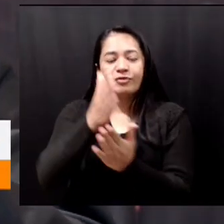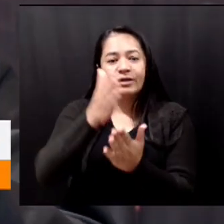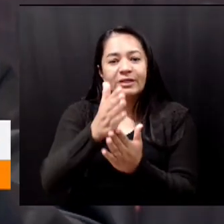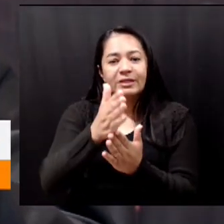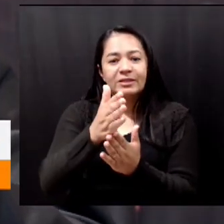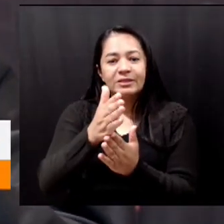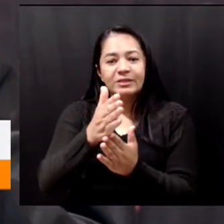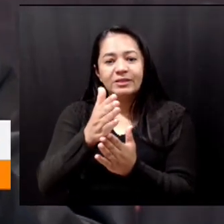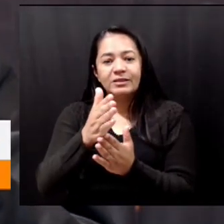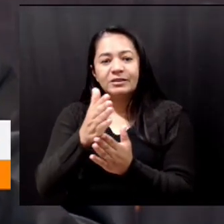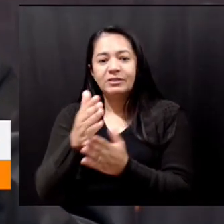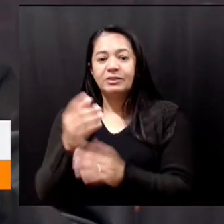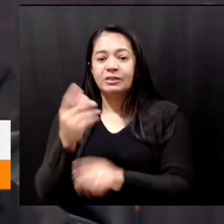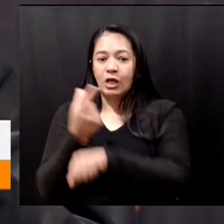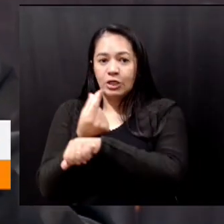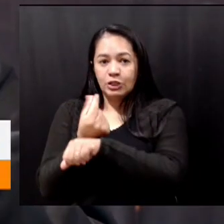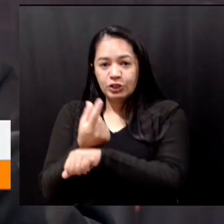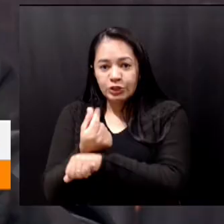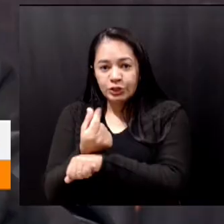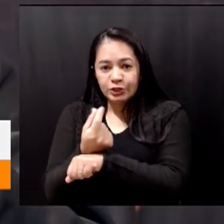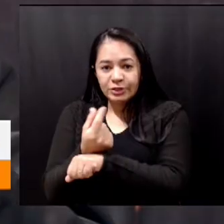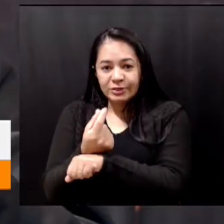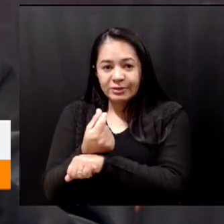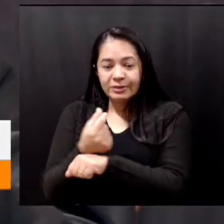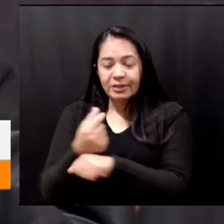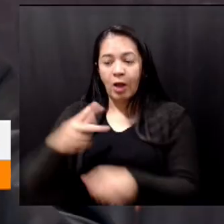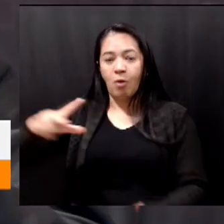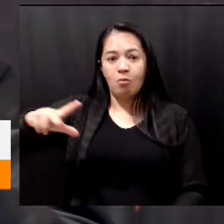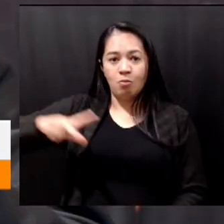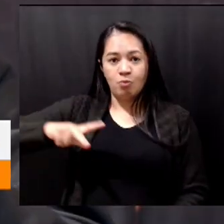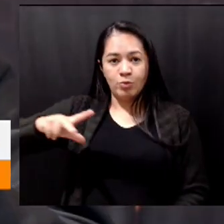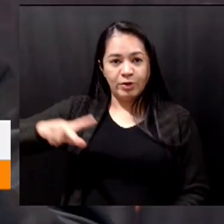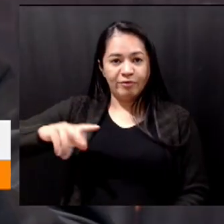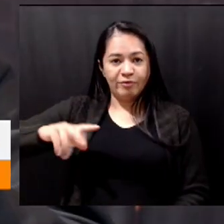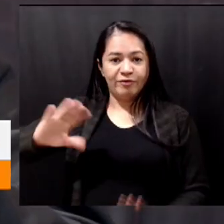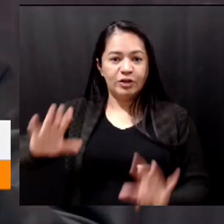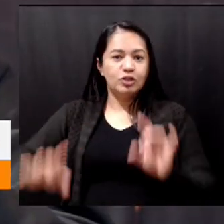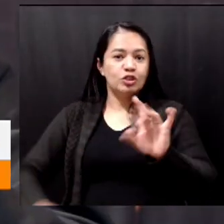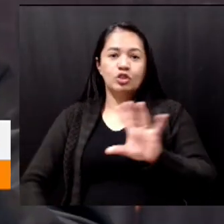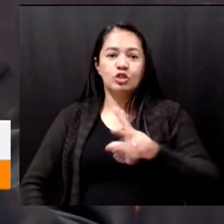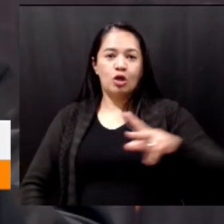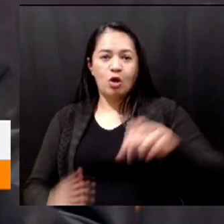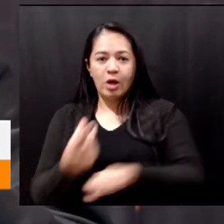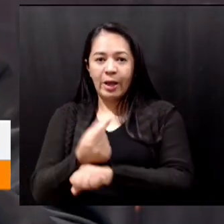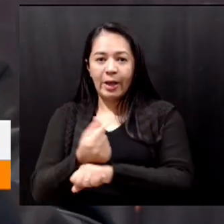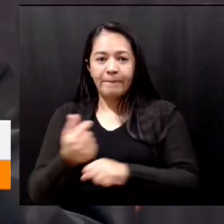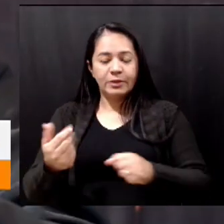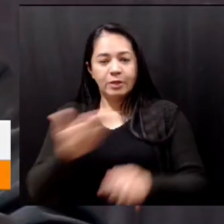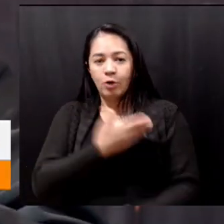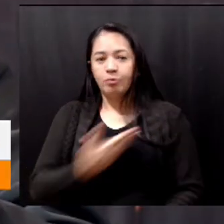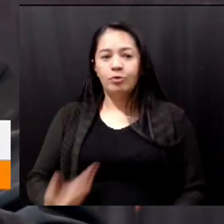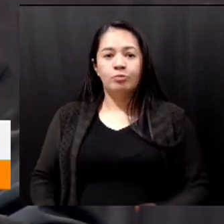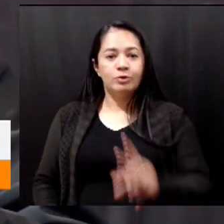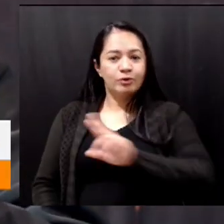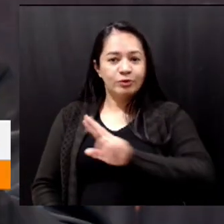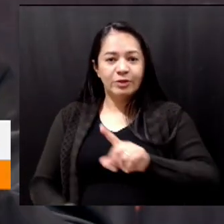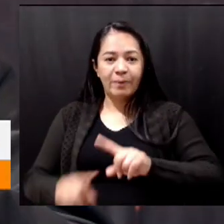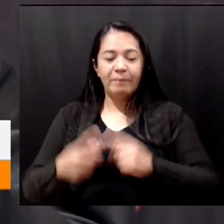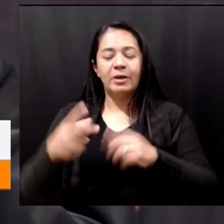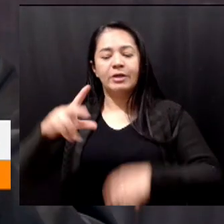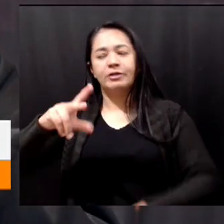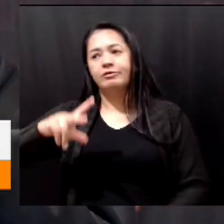privado, né? Não apenas o capital público de incentivo, mas o capital privado dos investidores, dos venture capital, etc. A gente trouxe essa